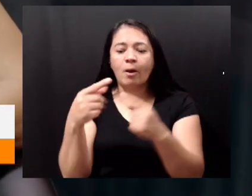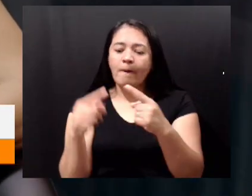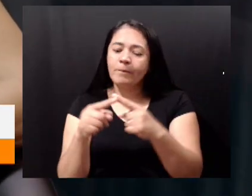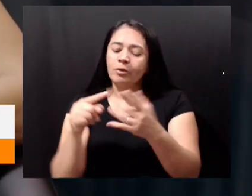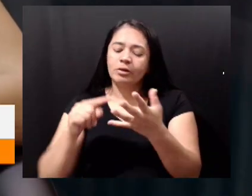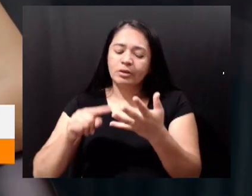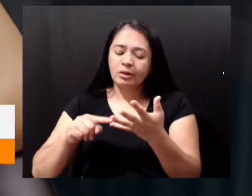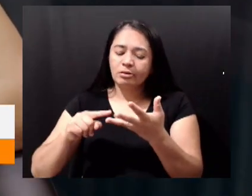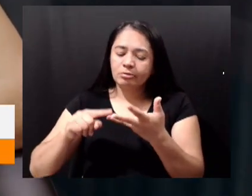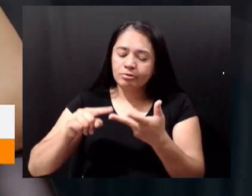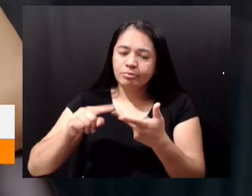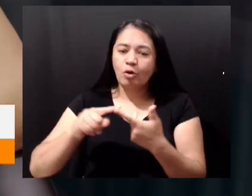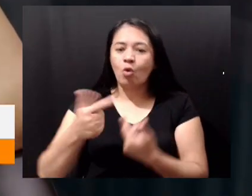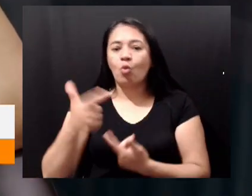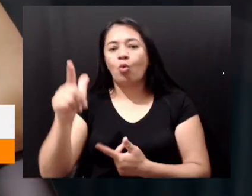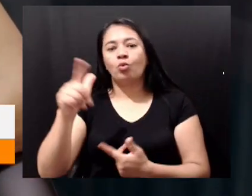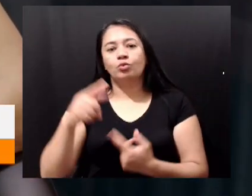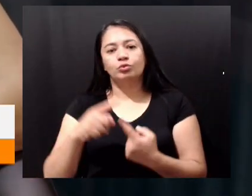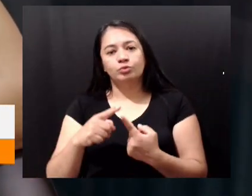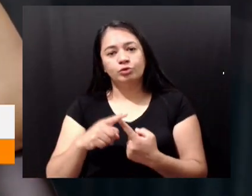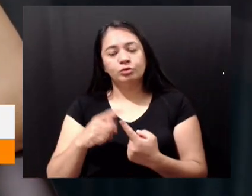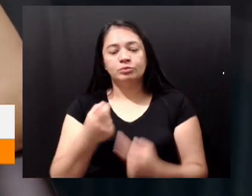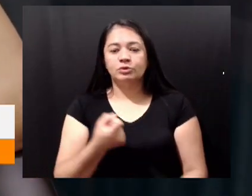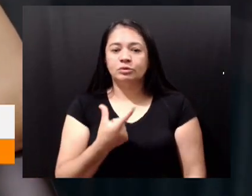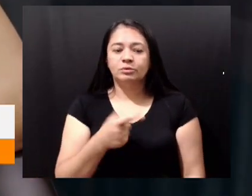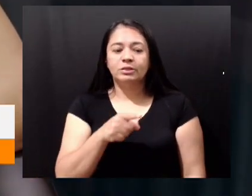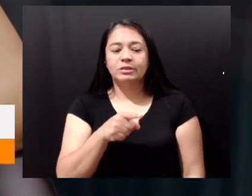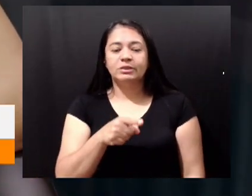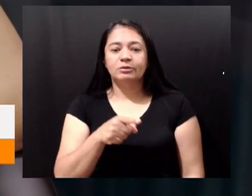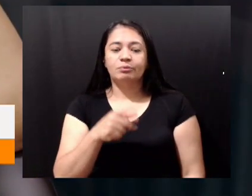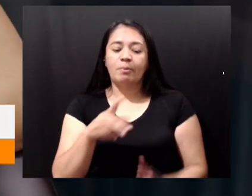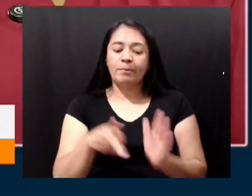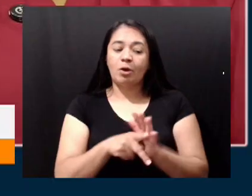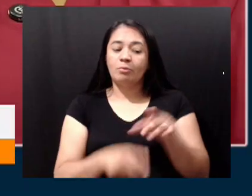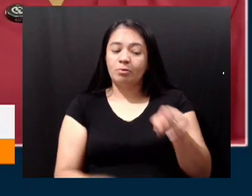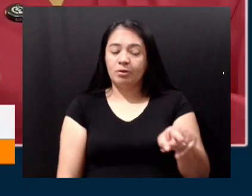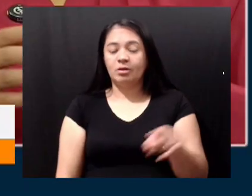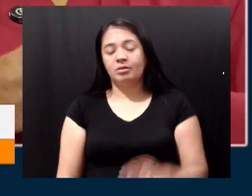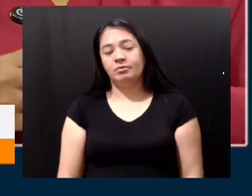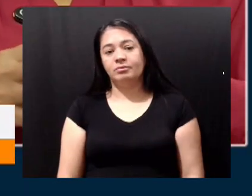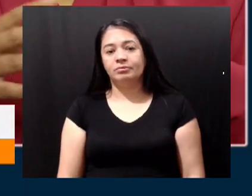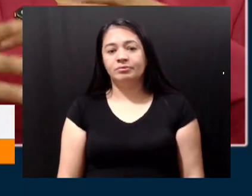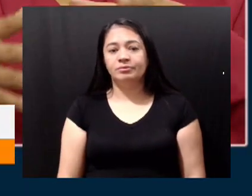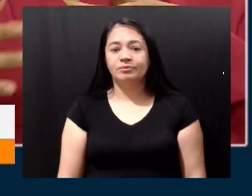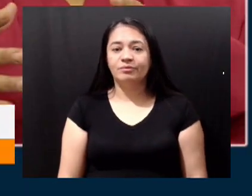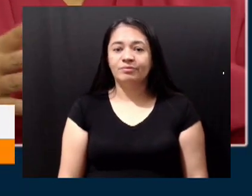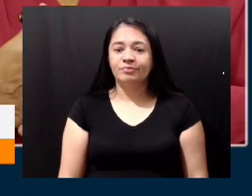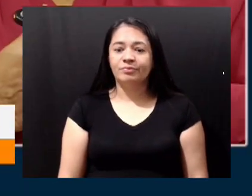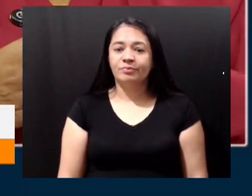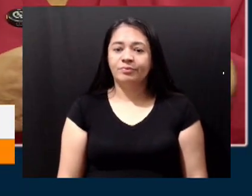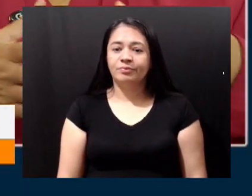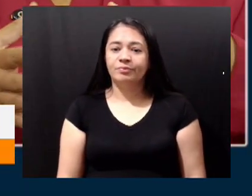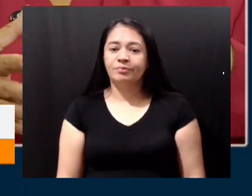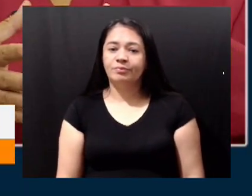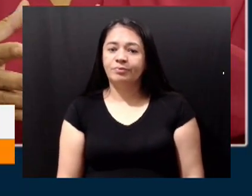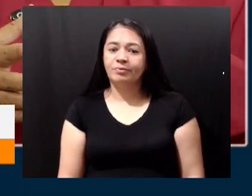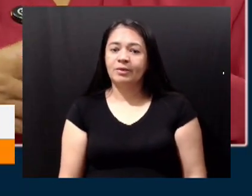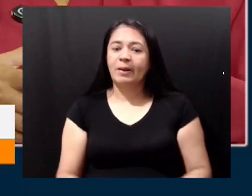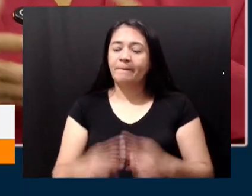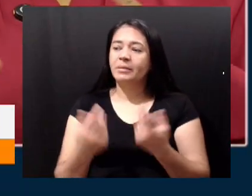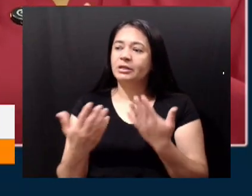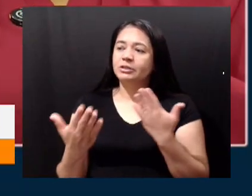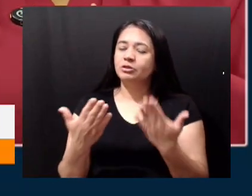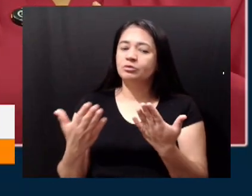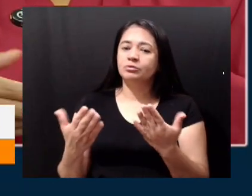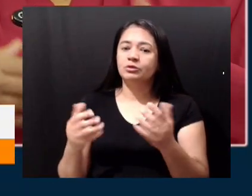outra medicação para aquele caso dele específico, Muito bem. né. Agora, Rogério, em paralelo com o doutor Google,